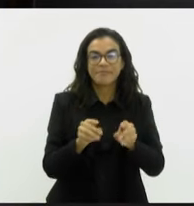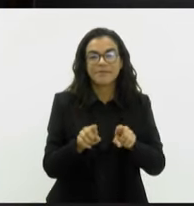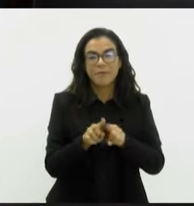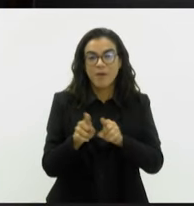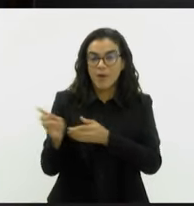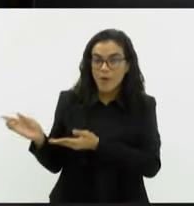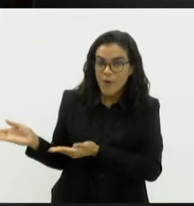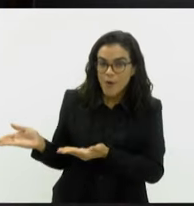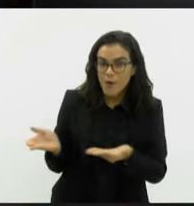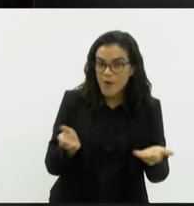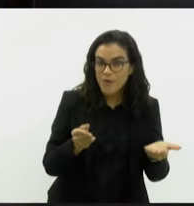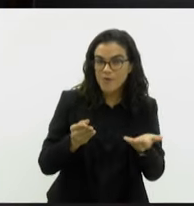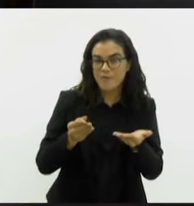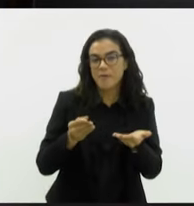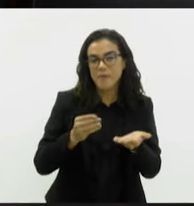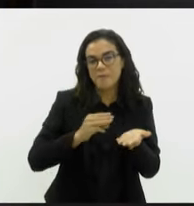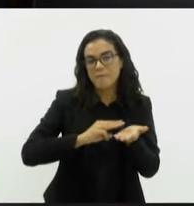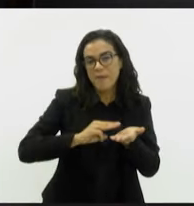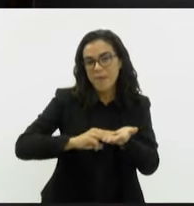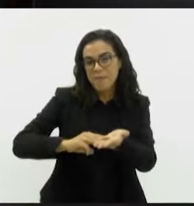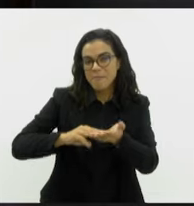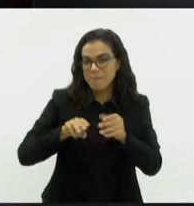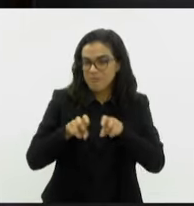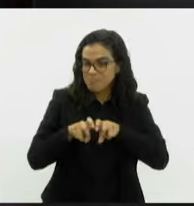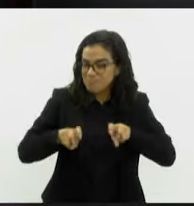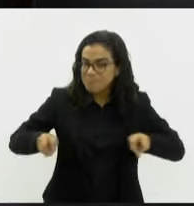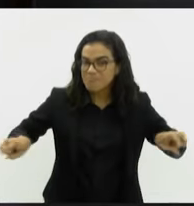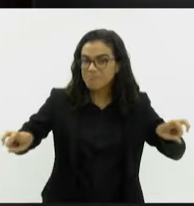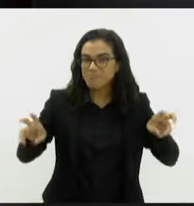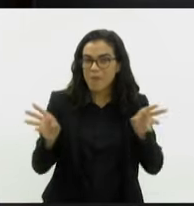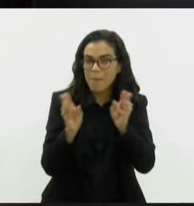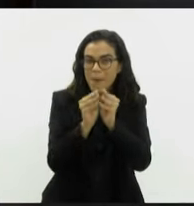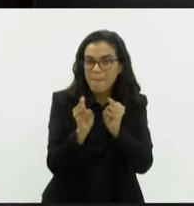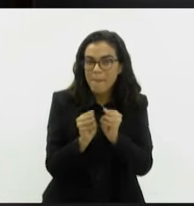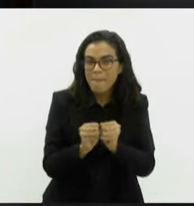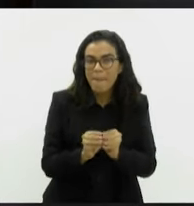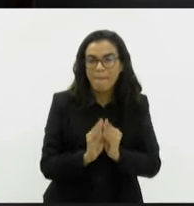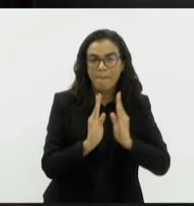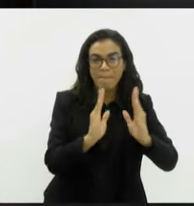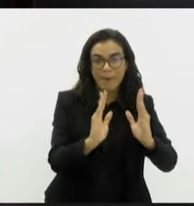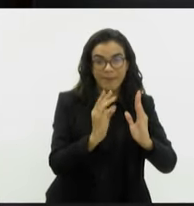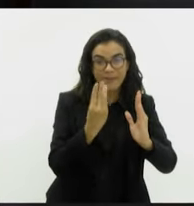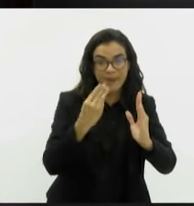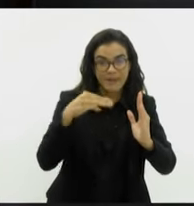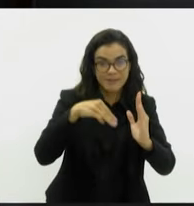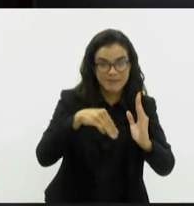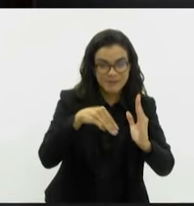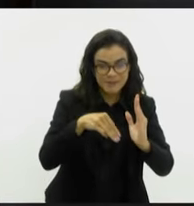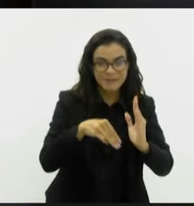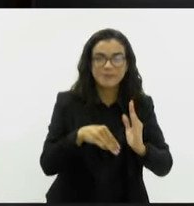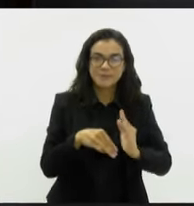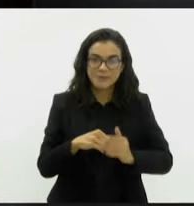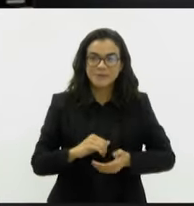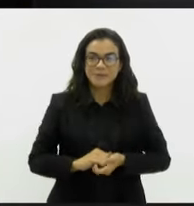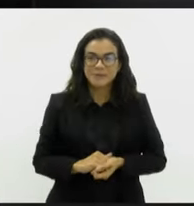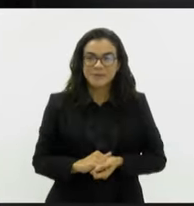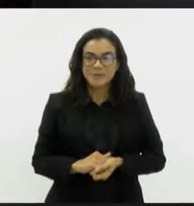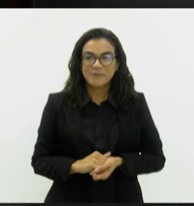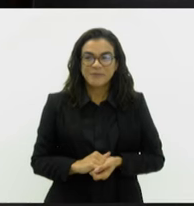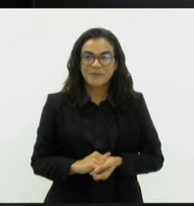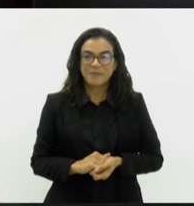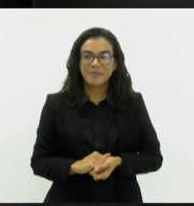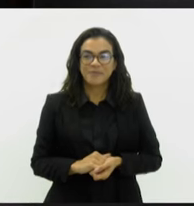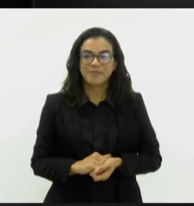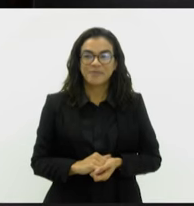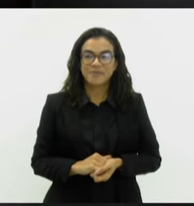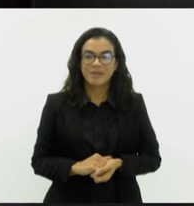os membros da mesa para uma uma breve saudação de 3 minutos o o cerimonial já apontou aqui pros 3 minutos